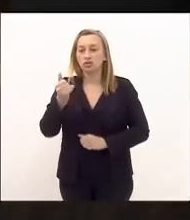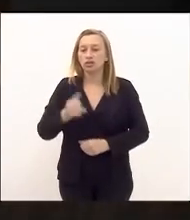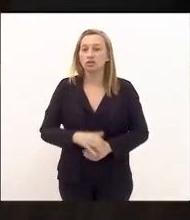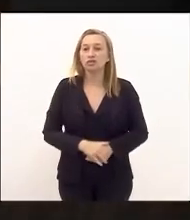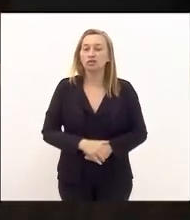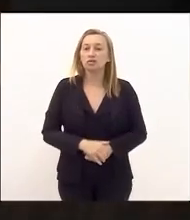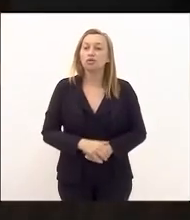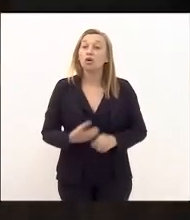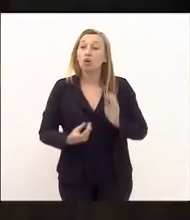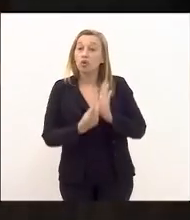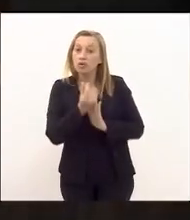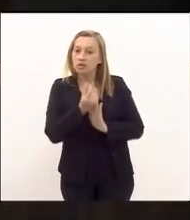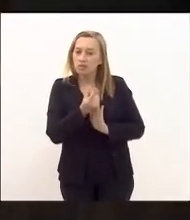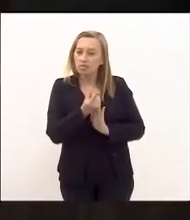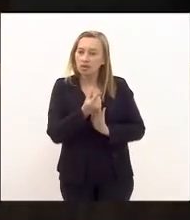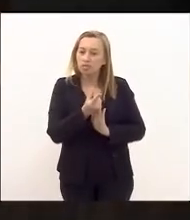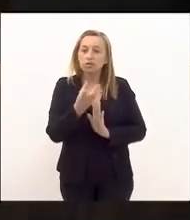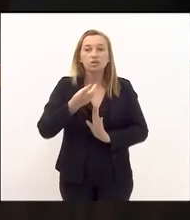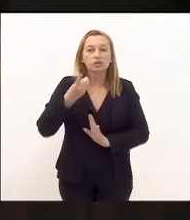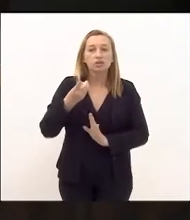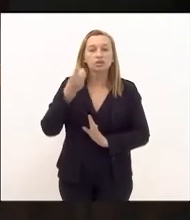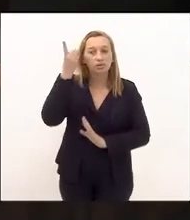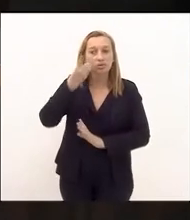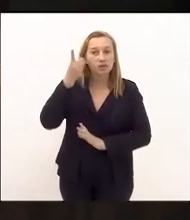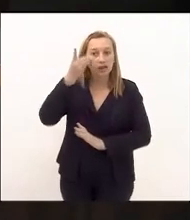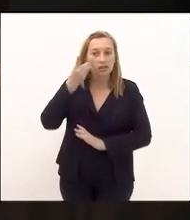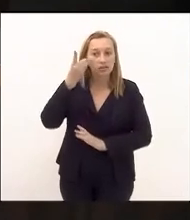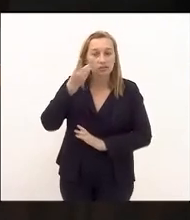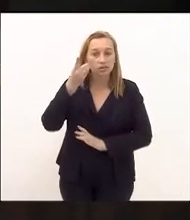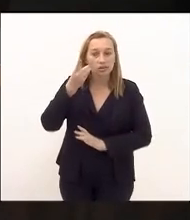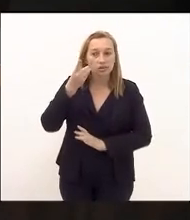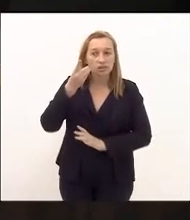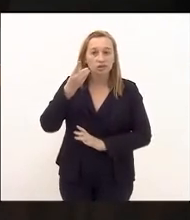Pelo Orçamento, deputado Márcio Canella.